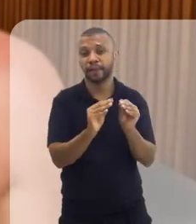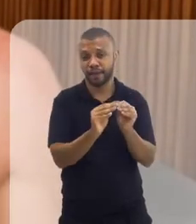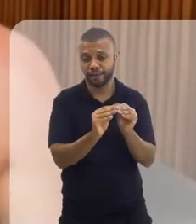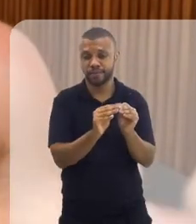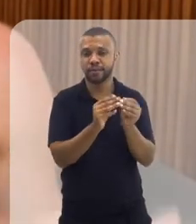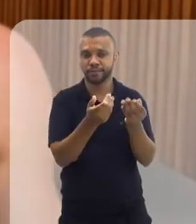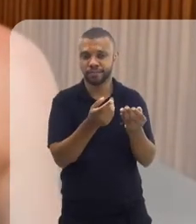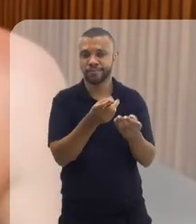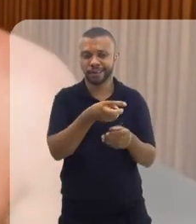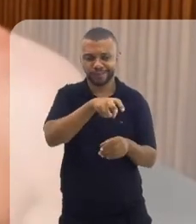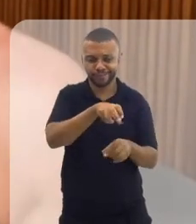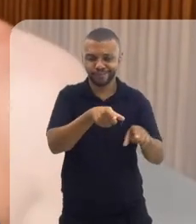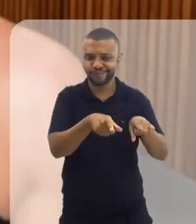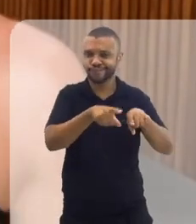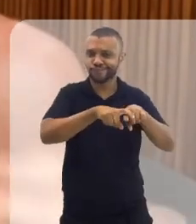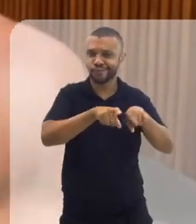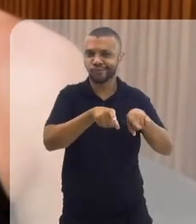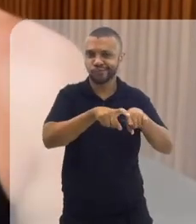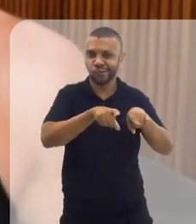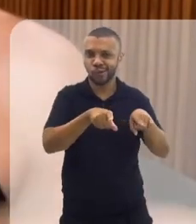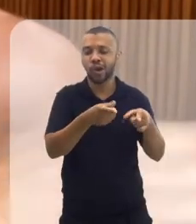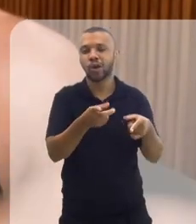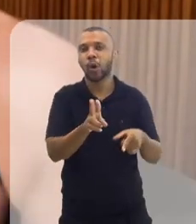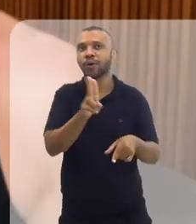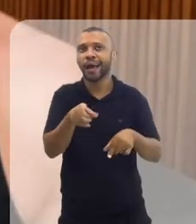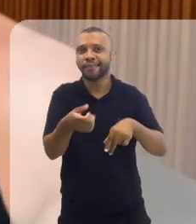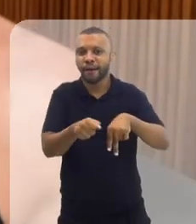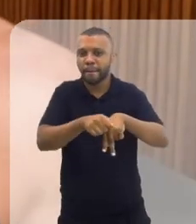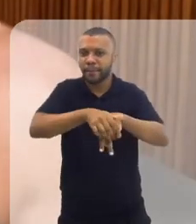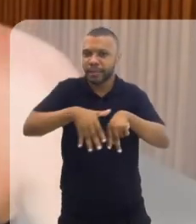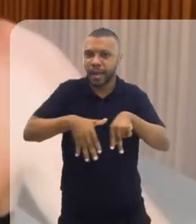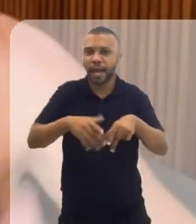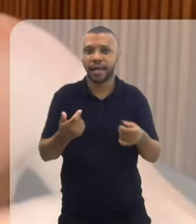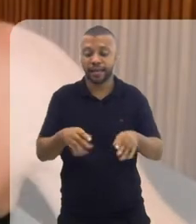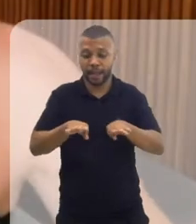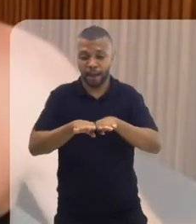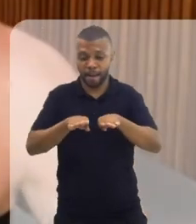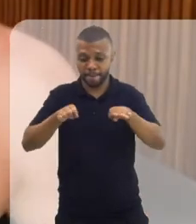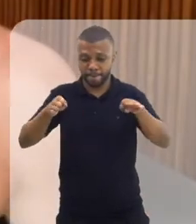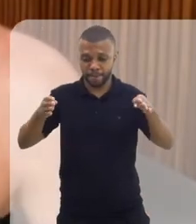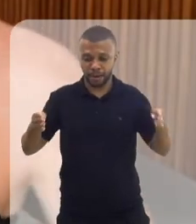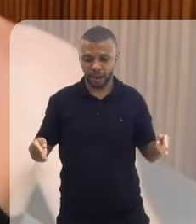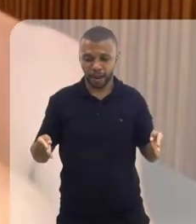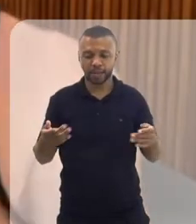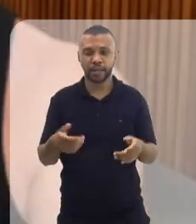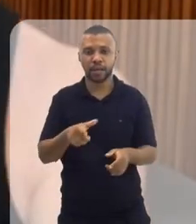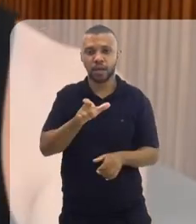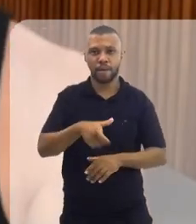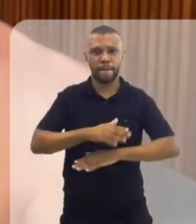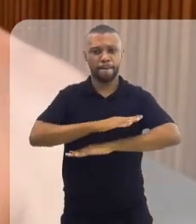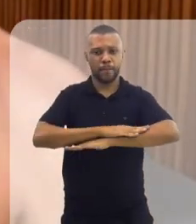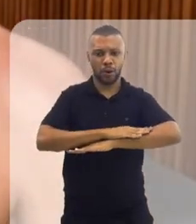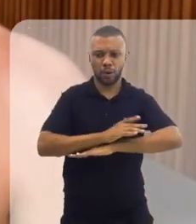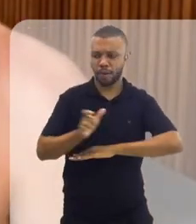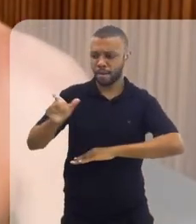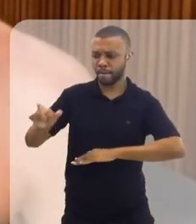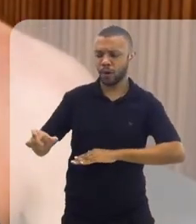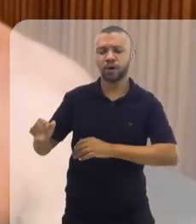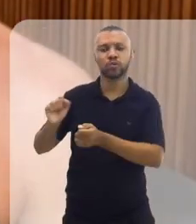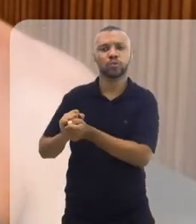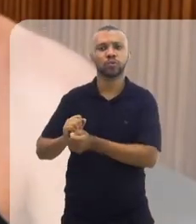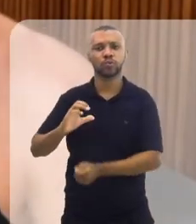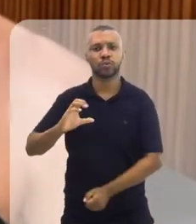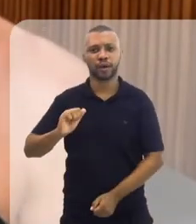Notícias Breves, que era este. Mesmo depois que eu não usava mais saia, que as bancadas eram cobertas, que eu dividia a bancada com o